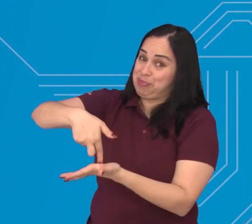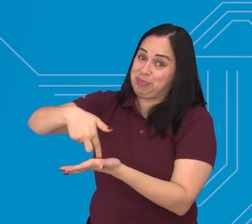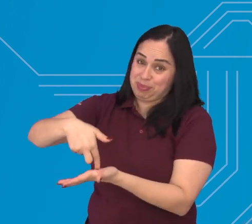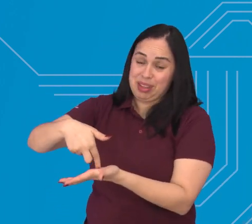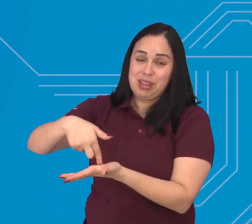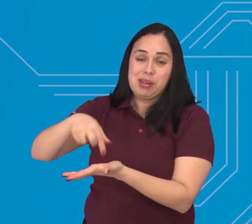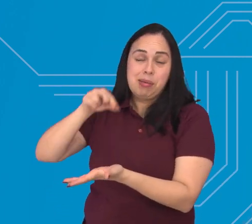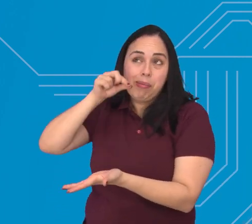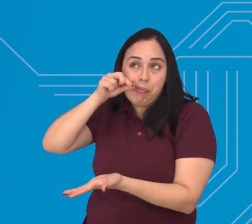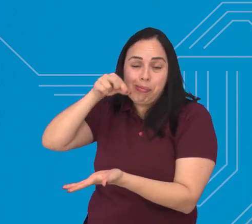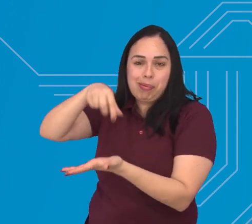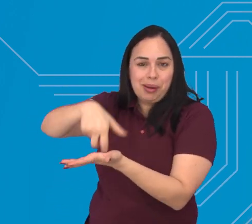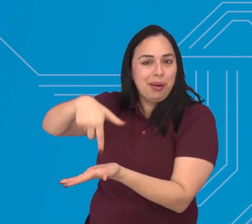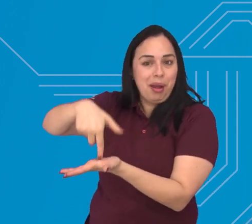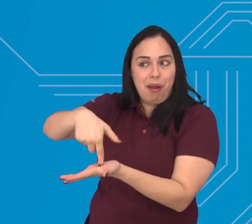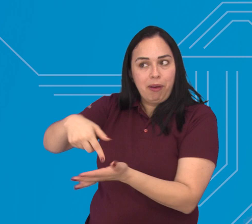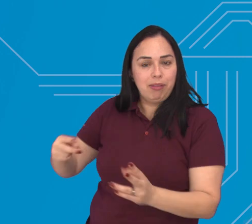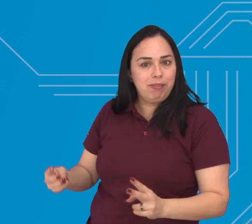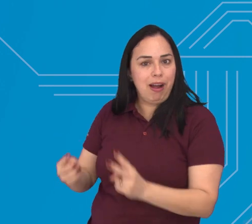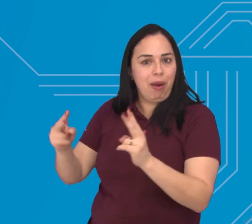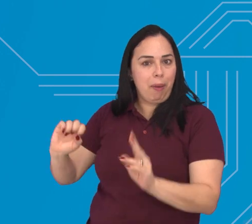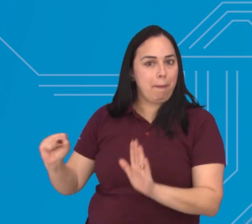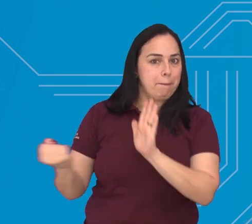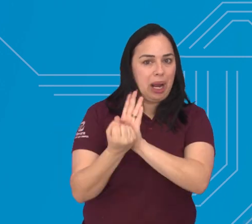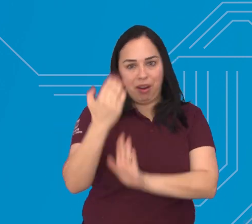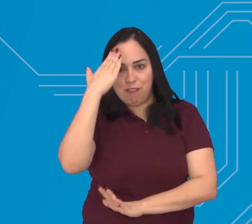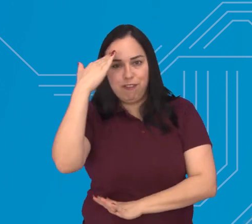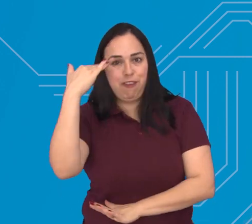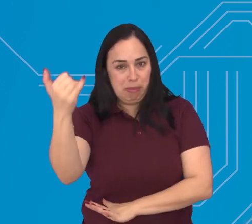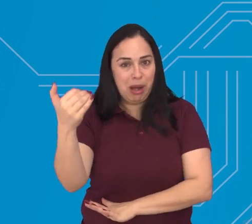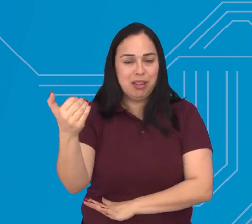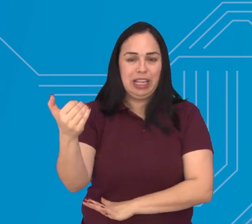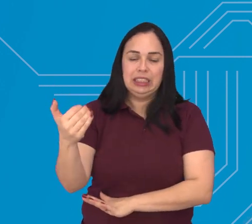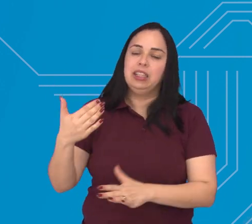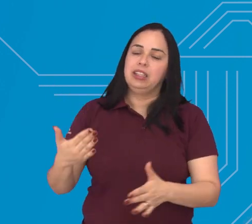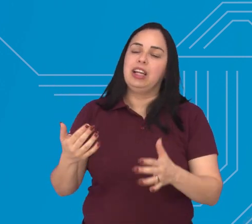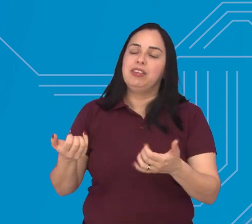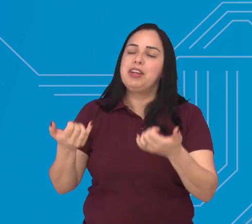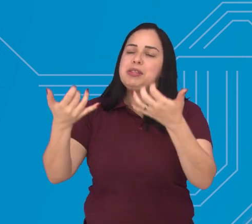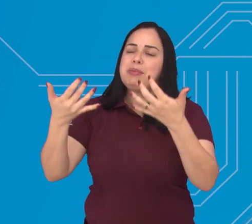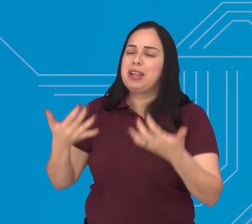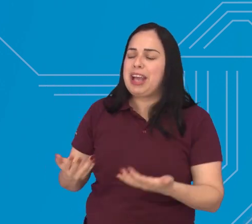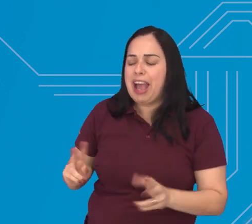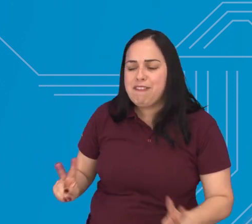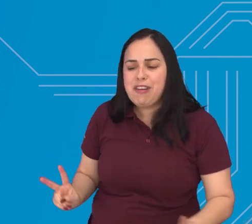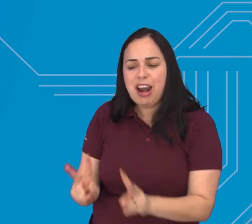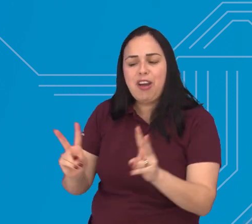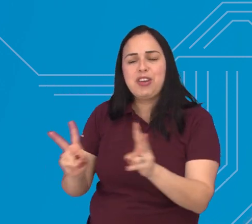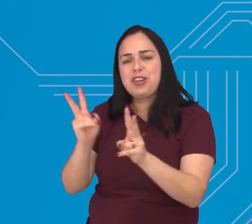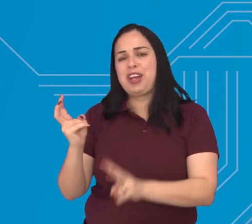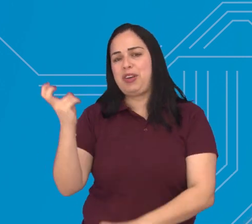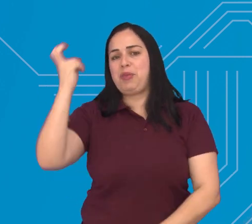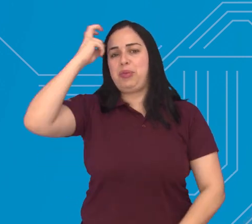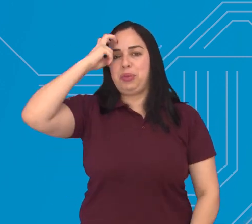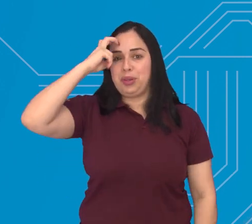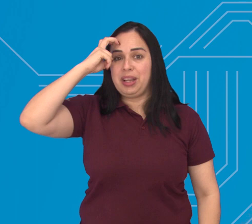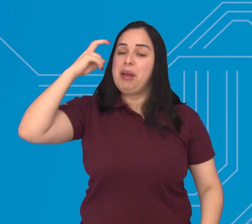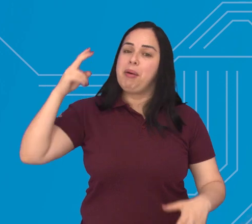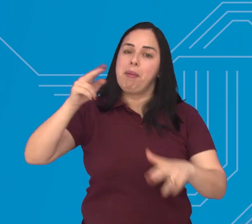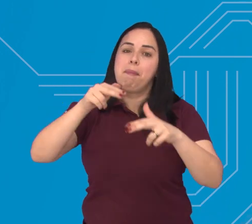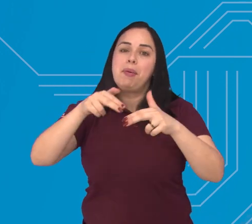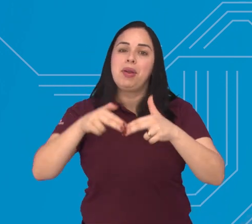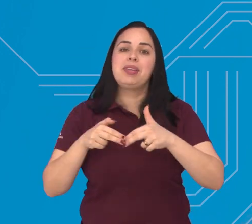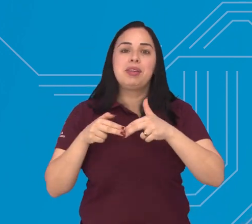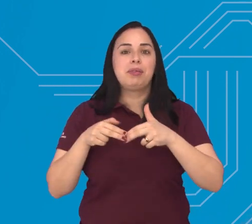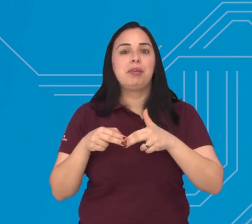o Dia do Saci, uma das figuras mais simbólicas do nosso folclore. E claro que a gente vai valorizar essa nossa cultura